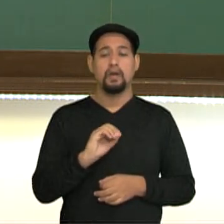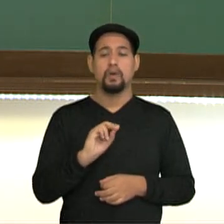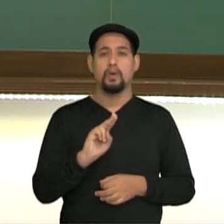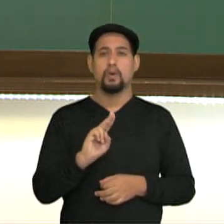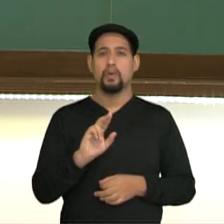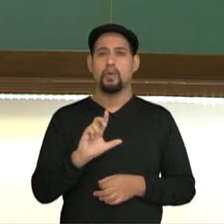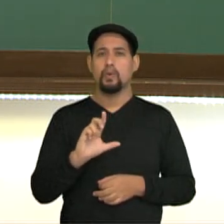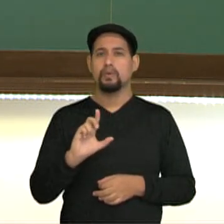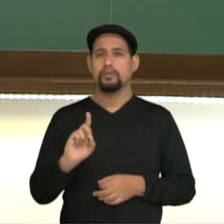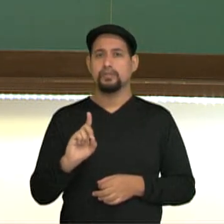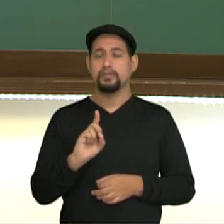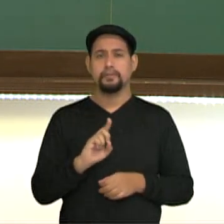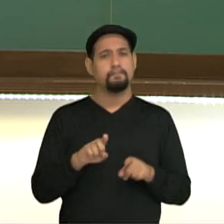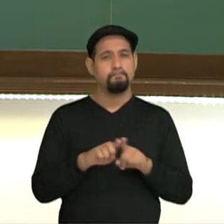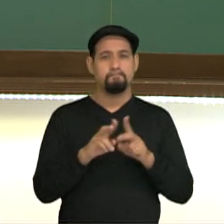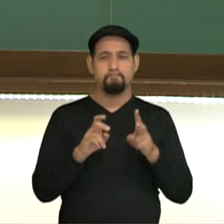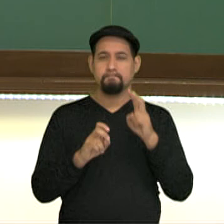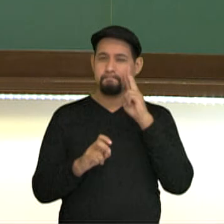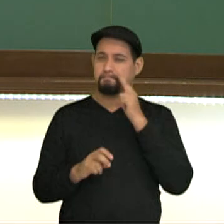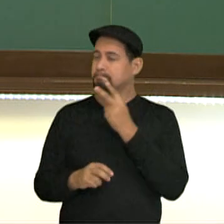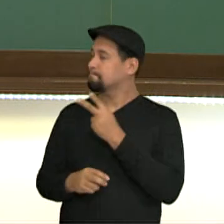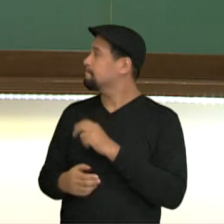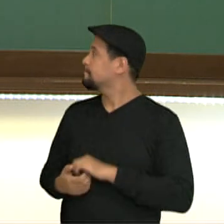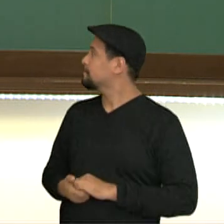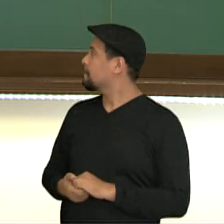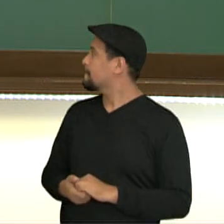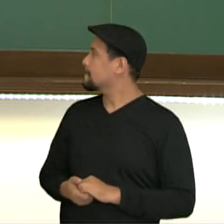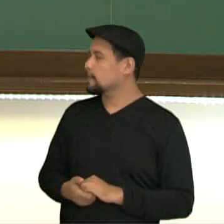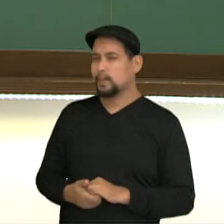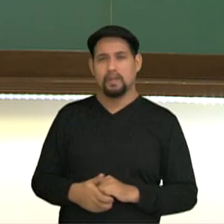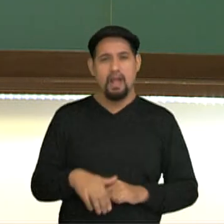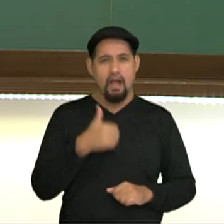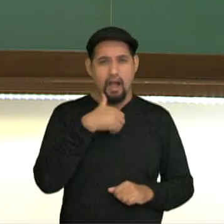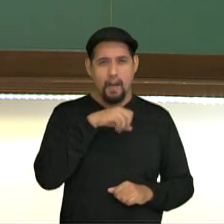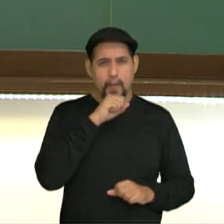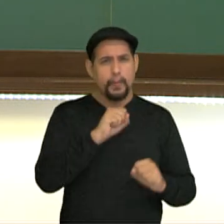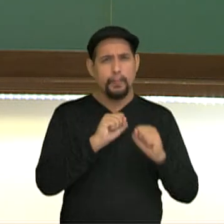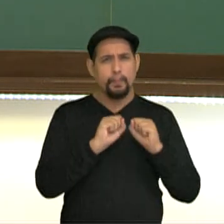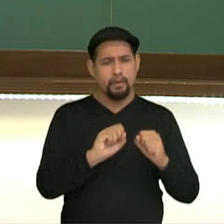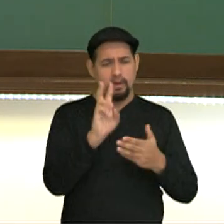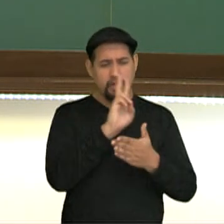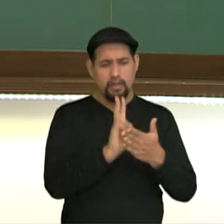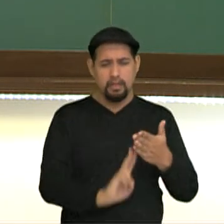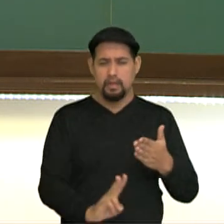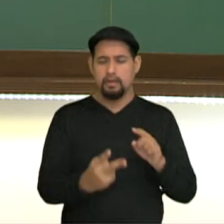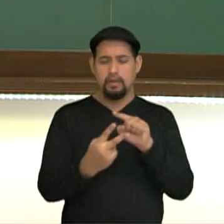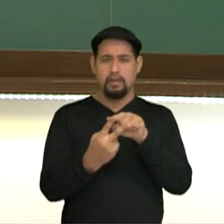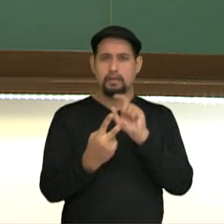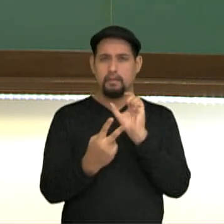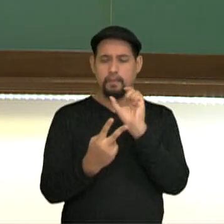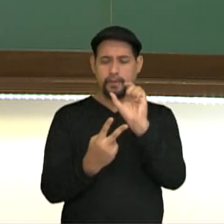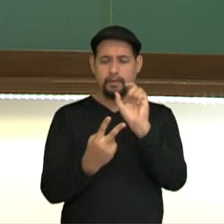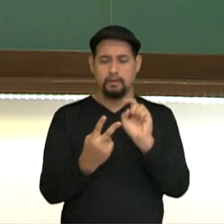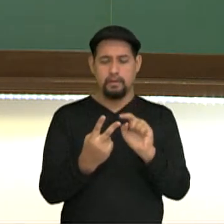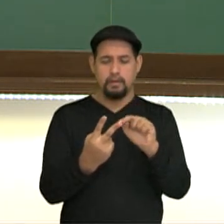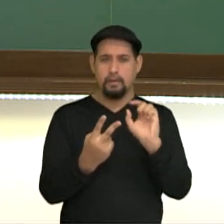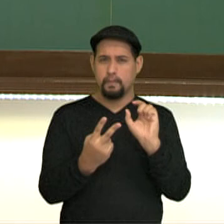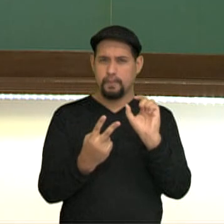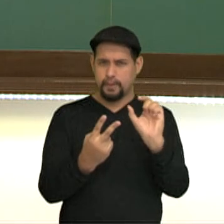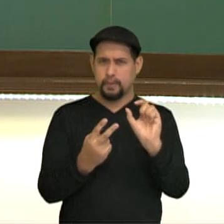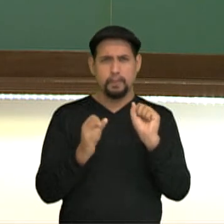mom even read these two very small words? Mamãe poderia ler essas duas palavras, essas duas pequenas